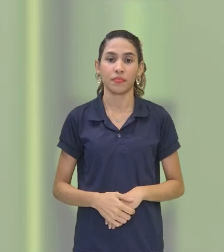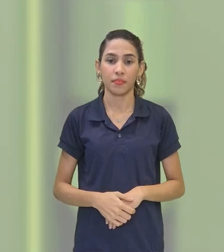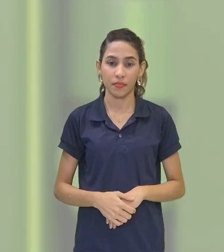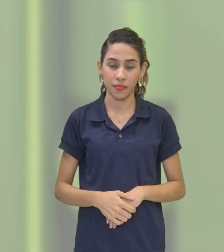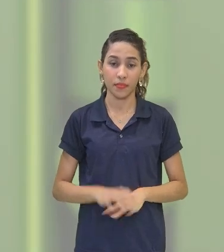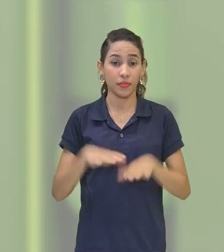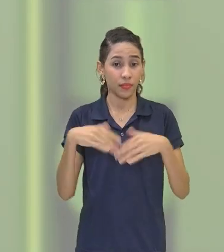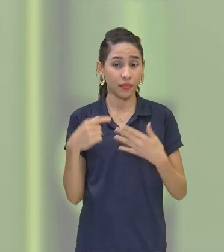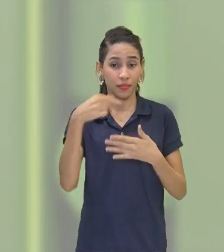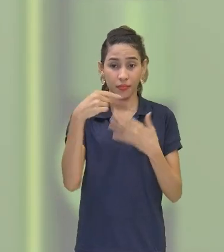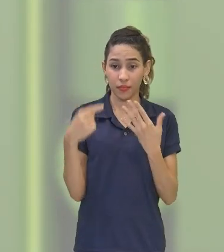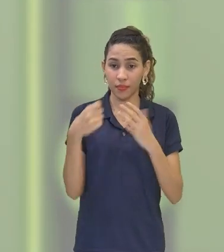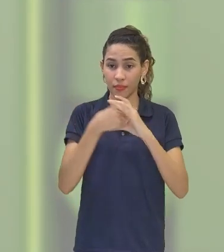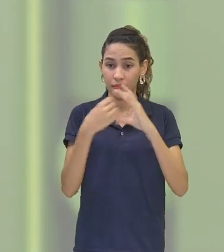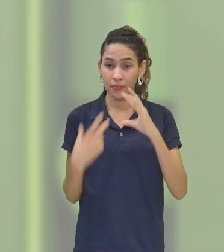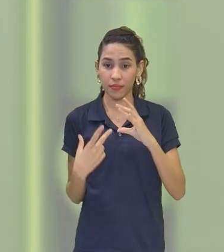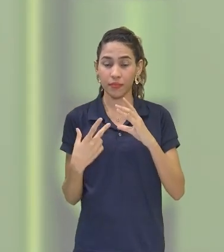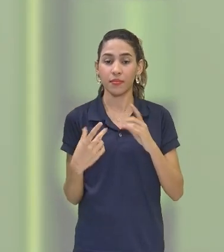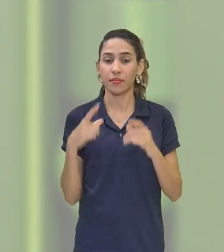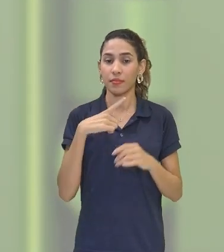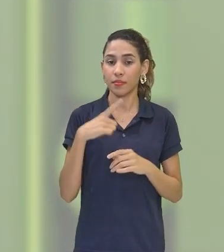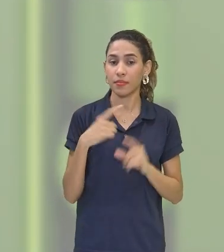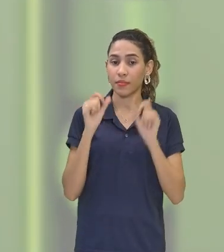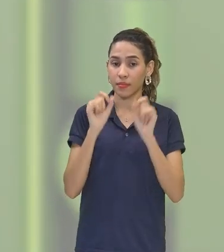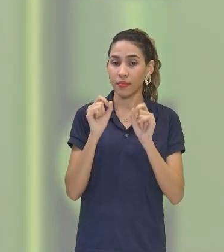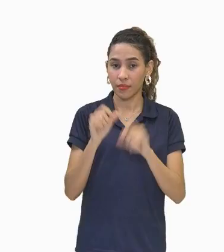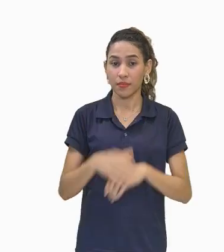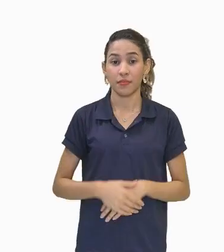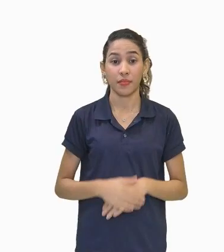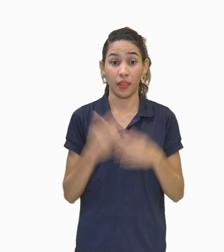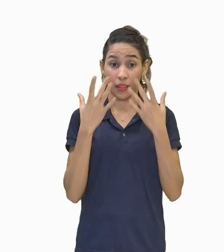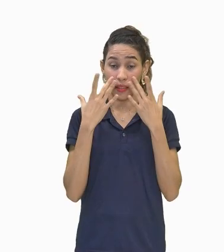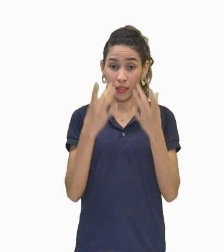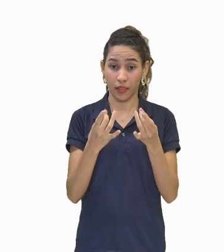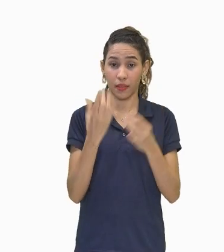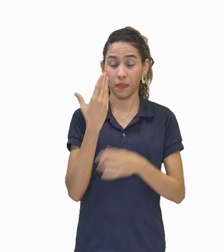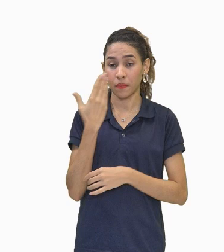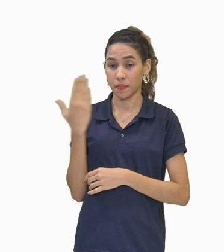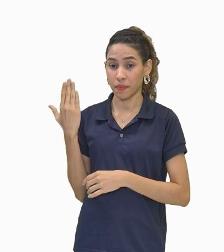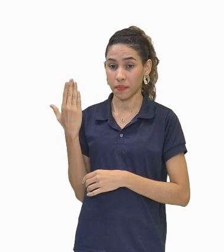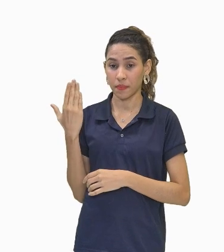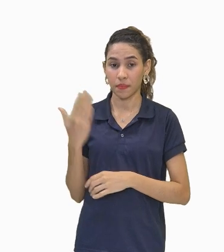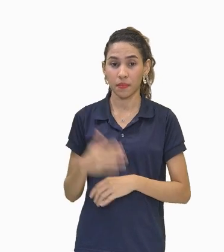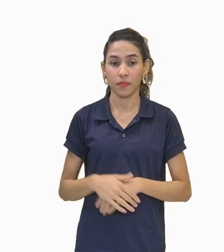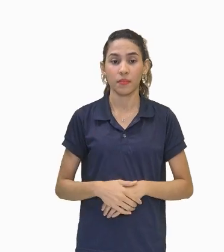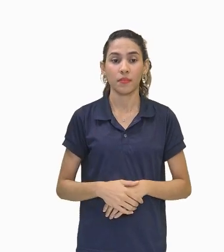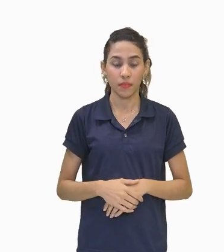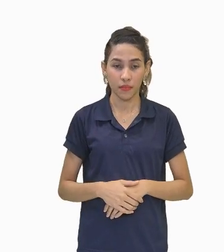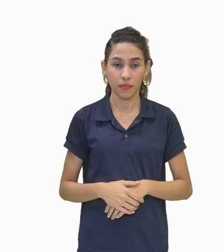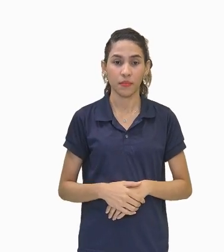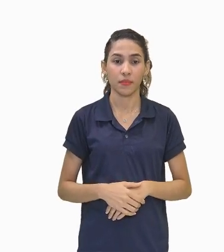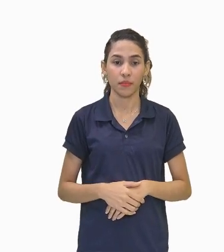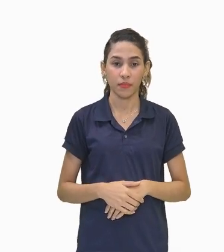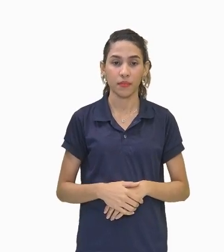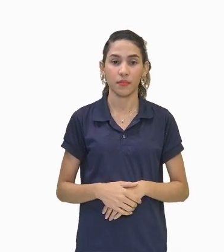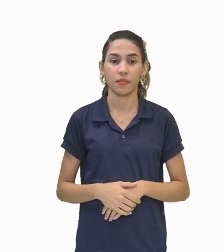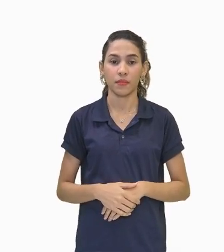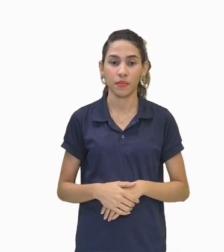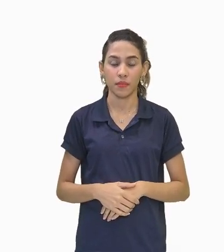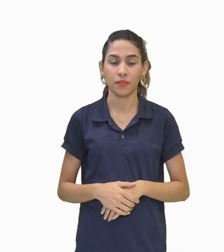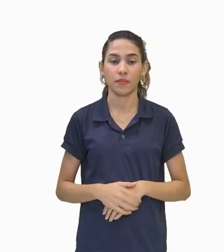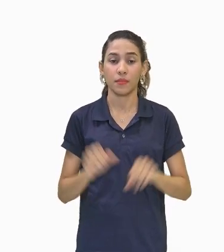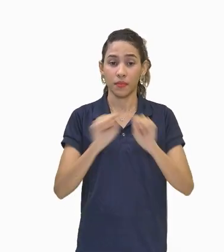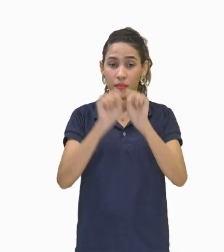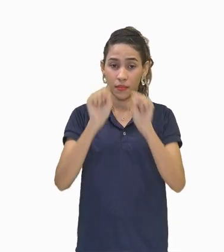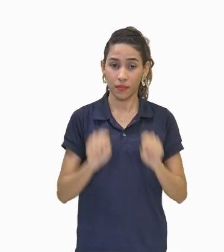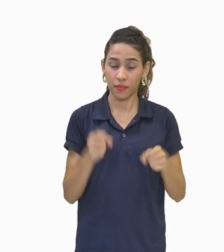olha lá, componente dos circuitos elétricos. Você tem aí, olha só, tenho aí o